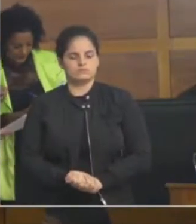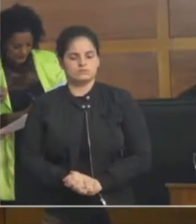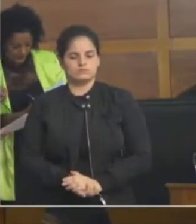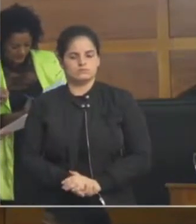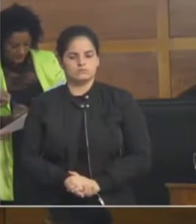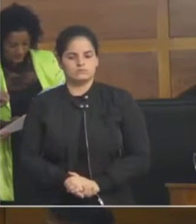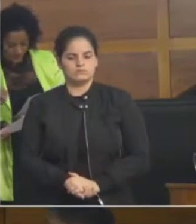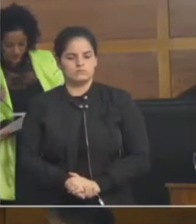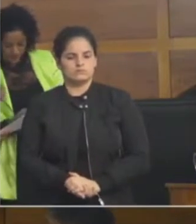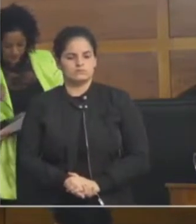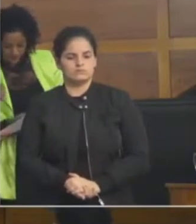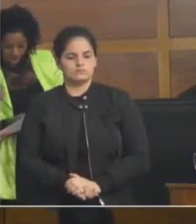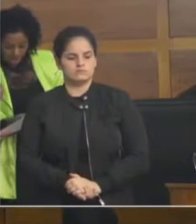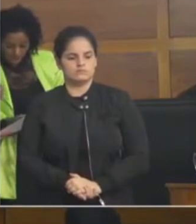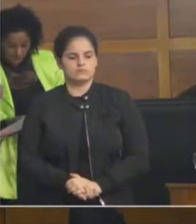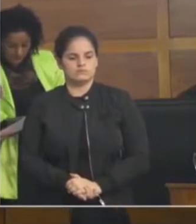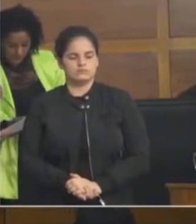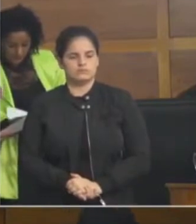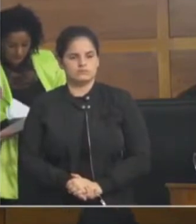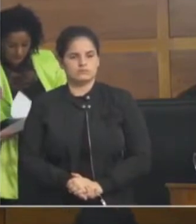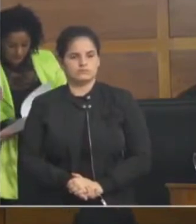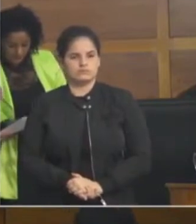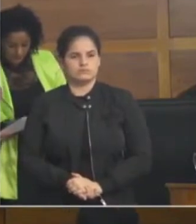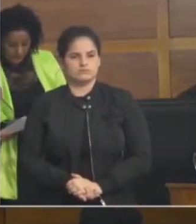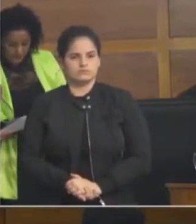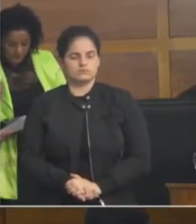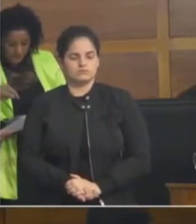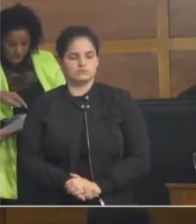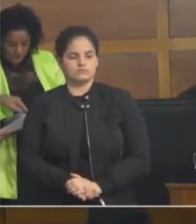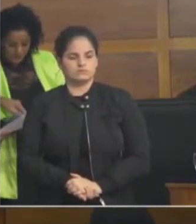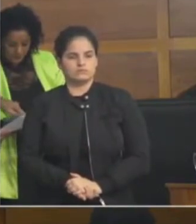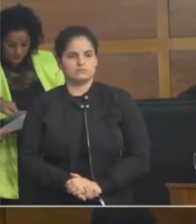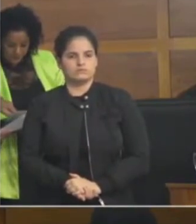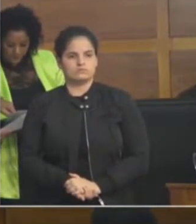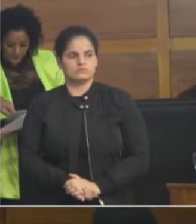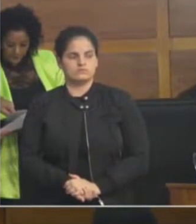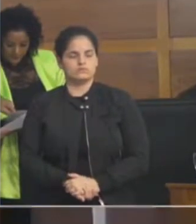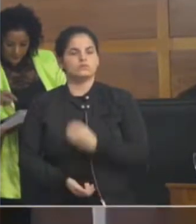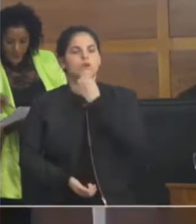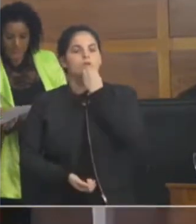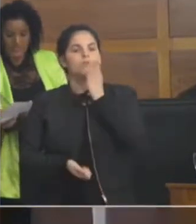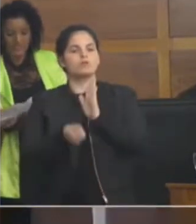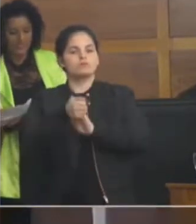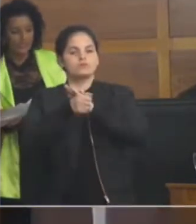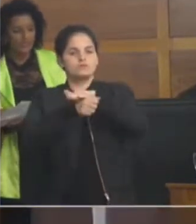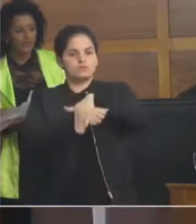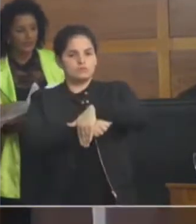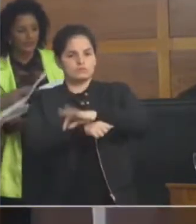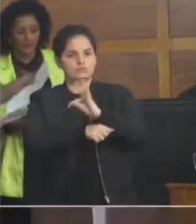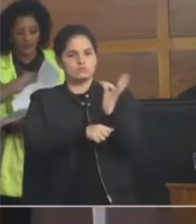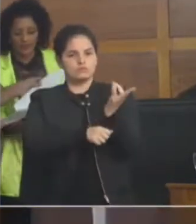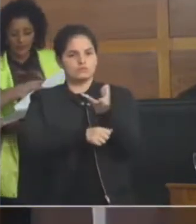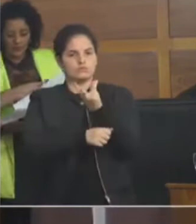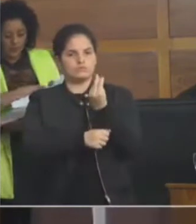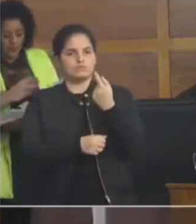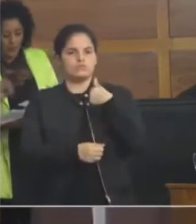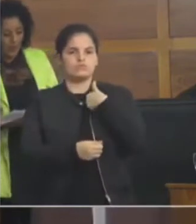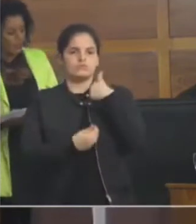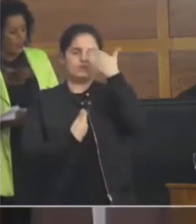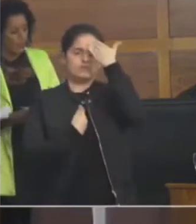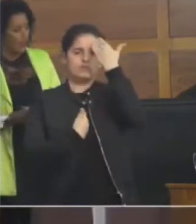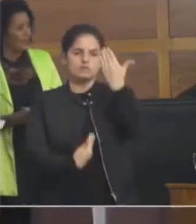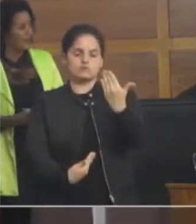chega tá bom boa noite a todos Quero agradecer